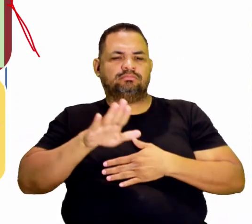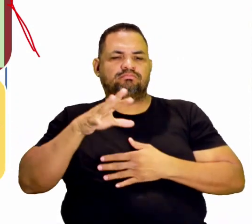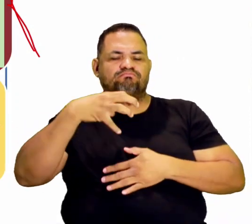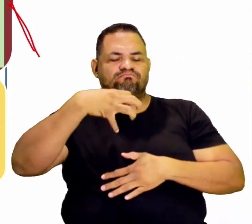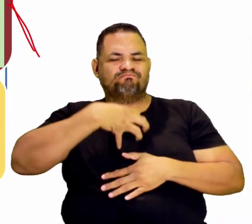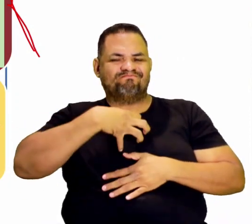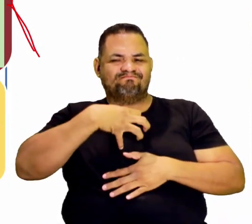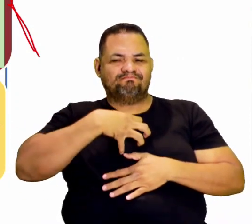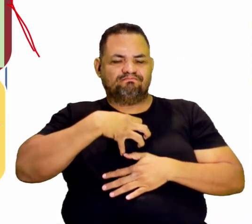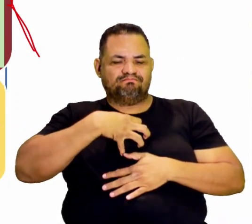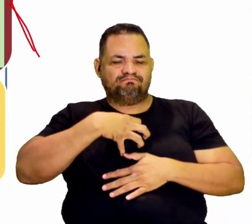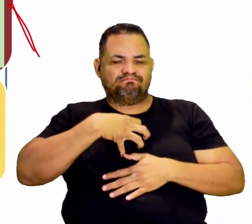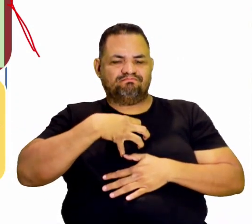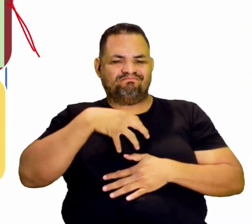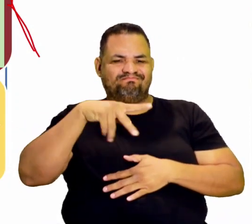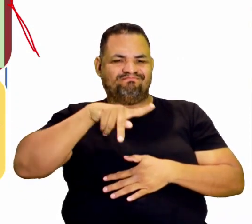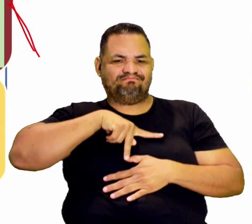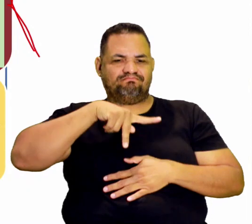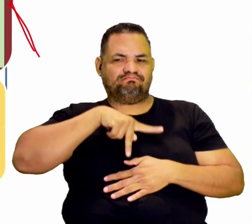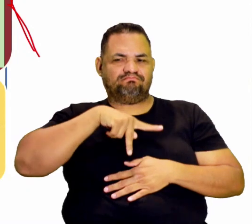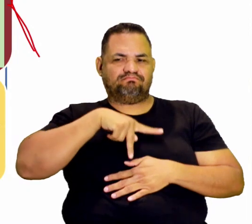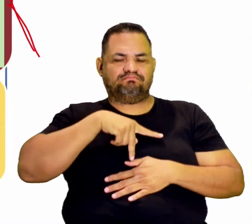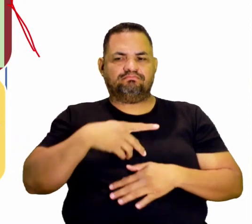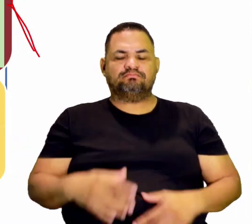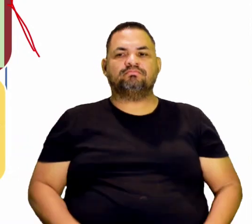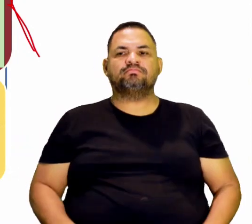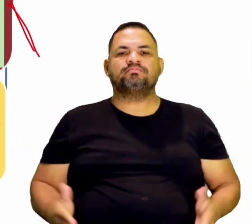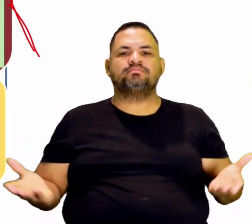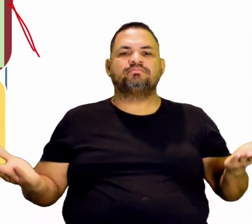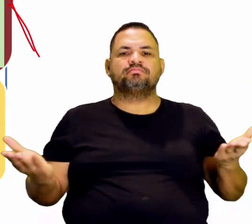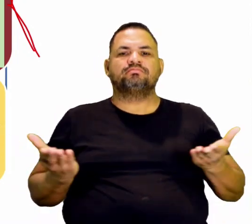si. Então, agora nós vamos